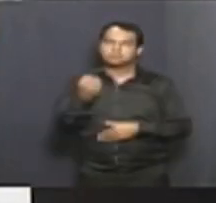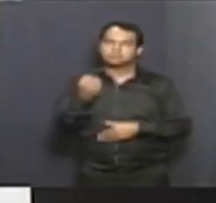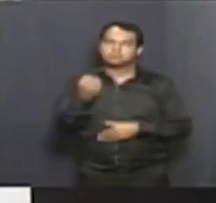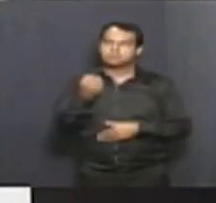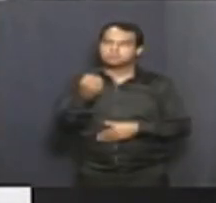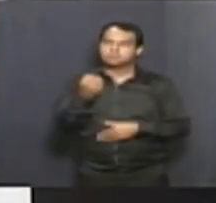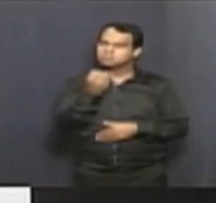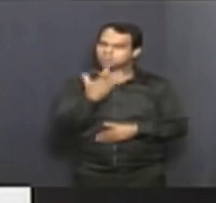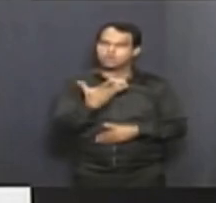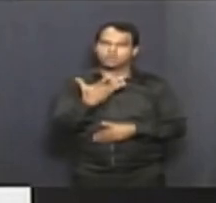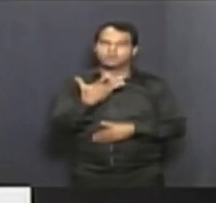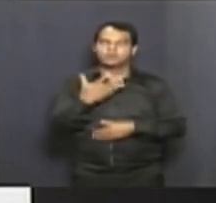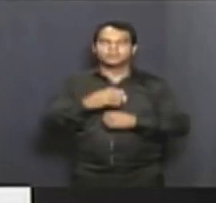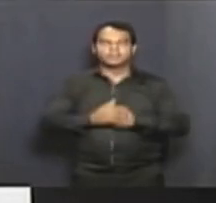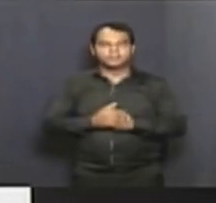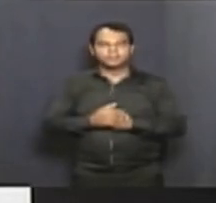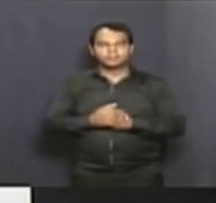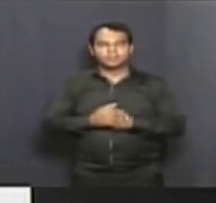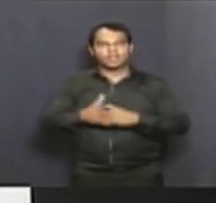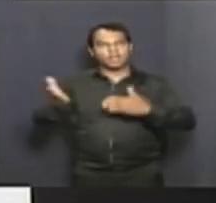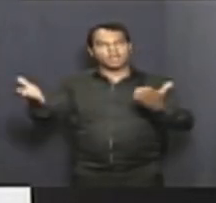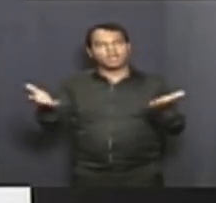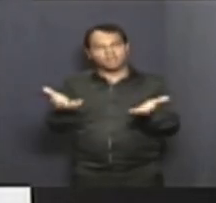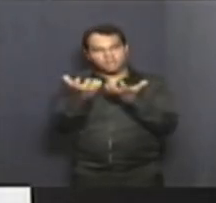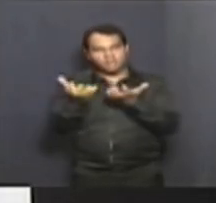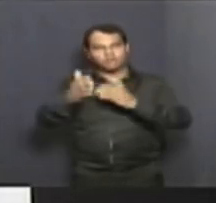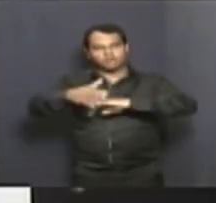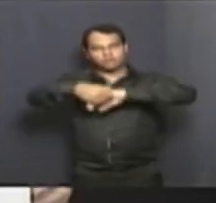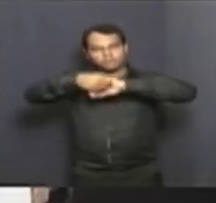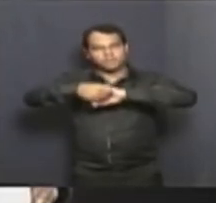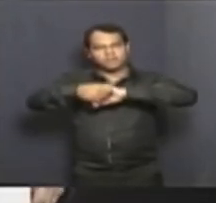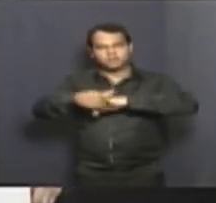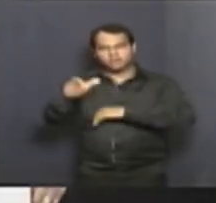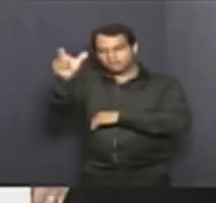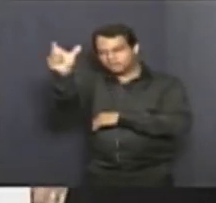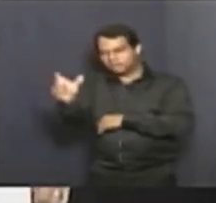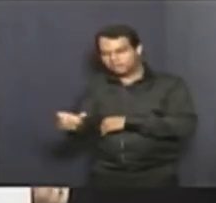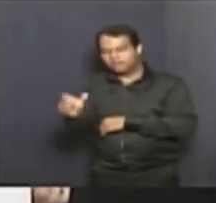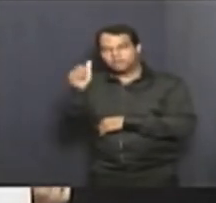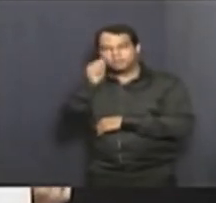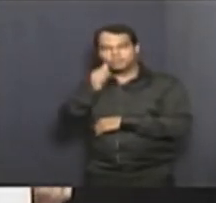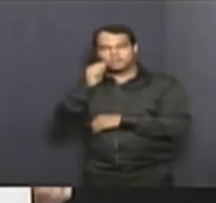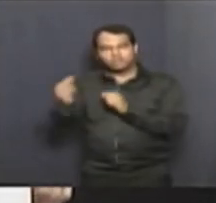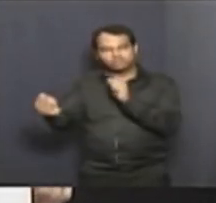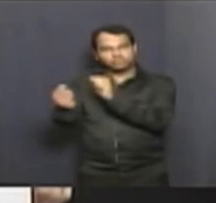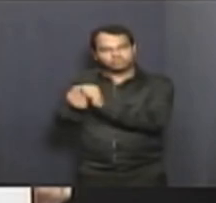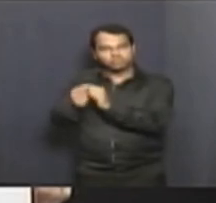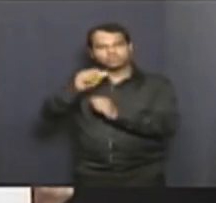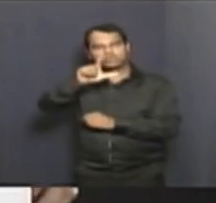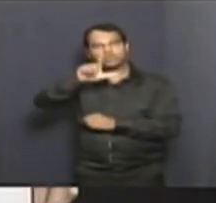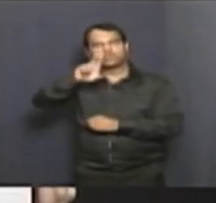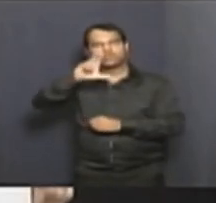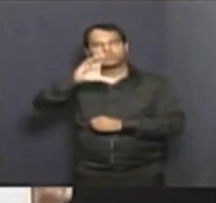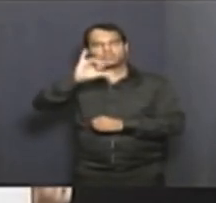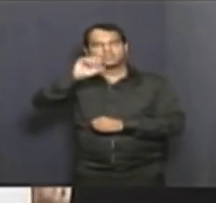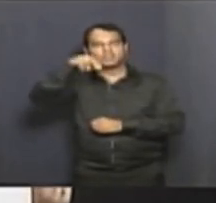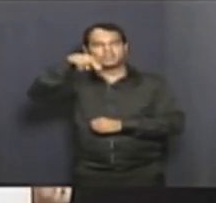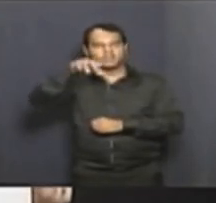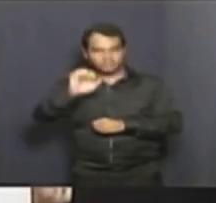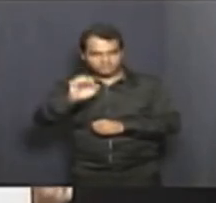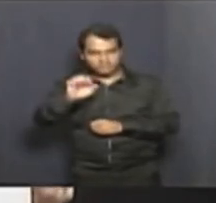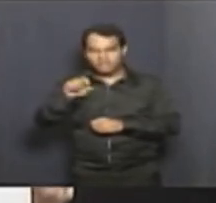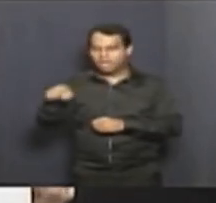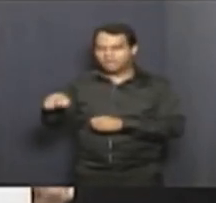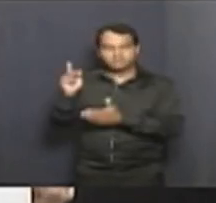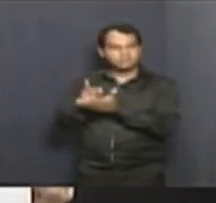quero cumprimentar a minha companheira luciane e todas as horas que me acompanha aqui